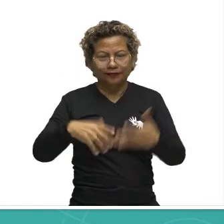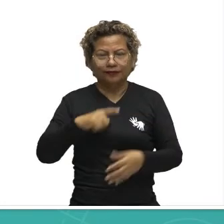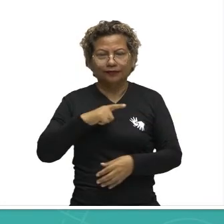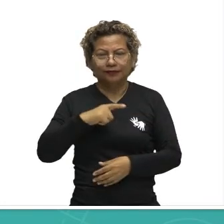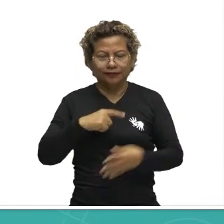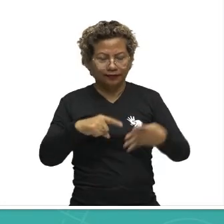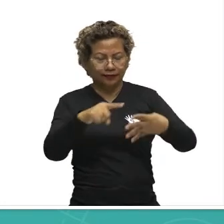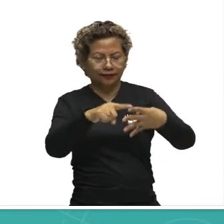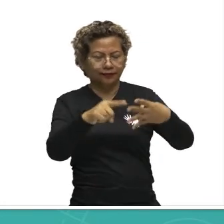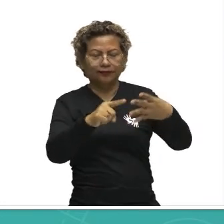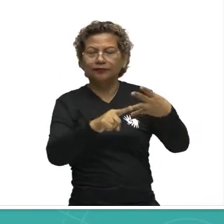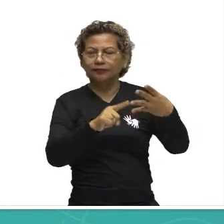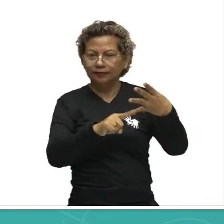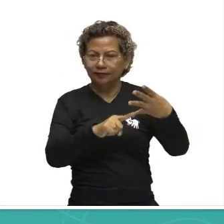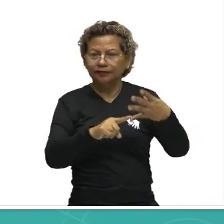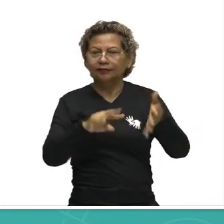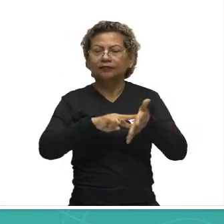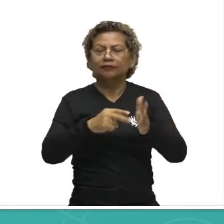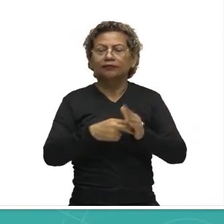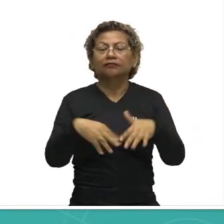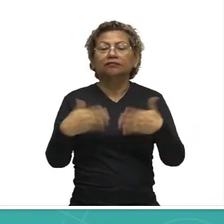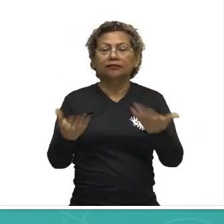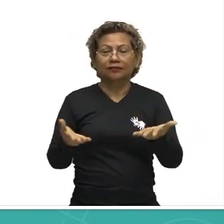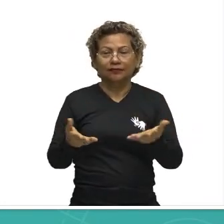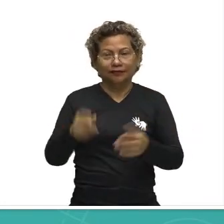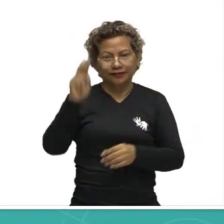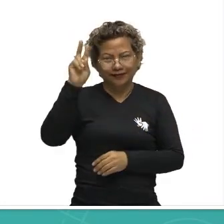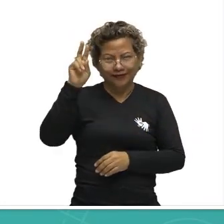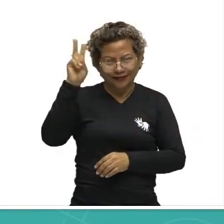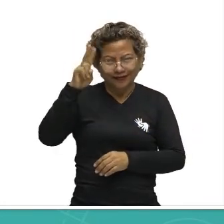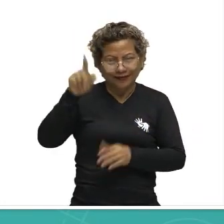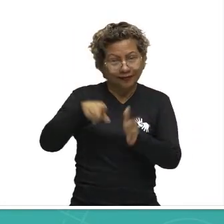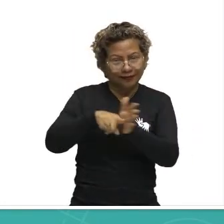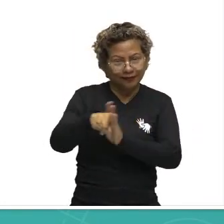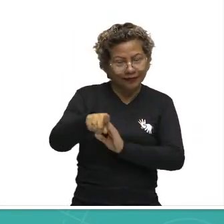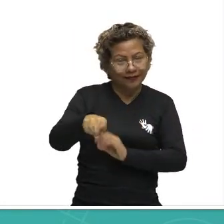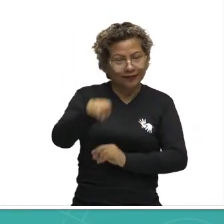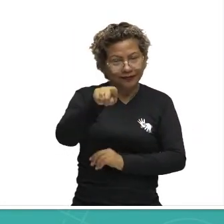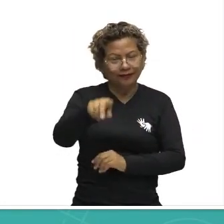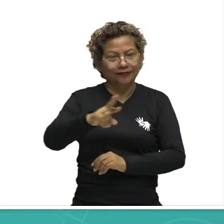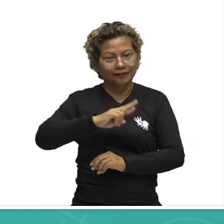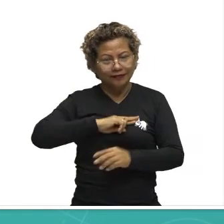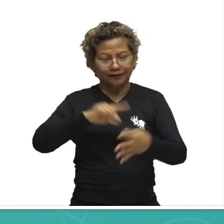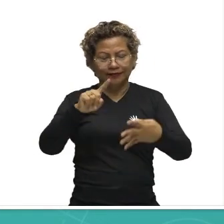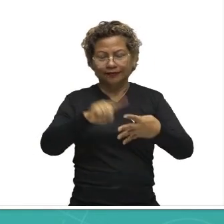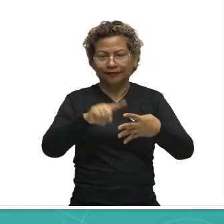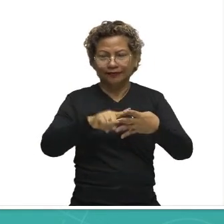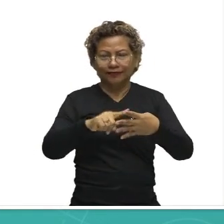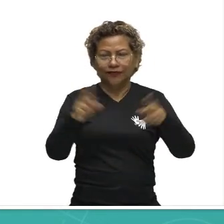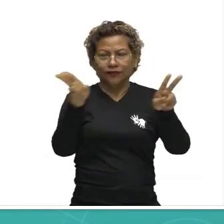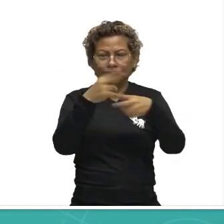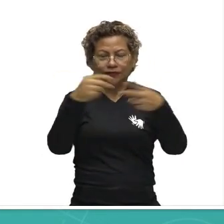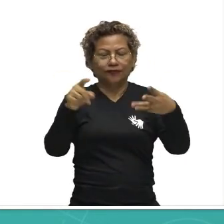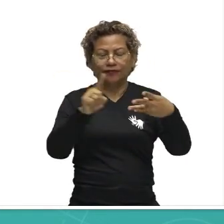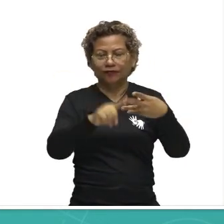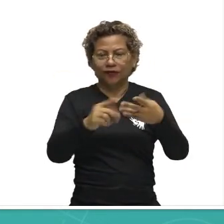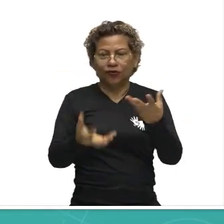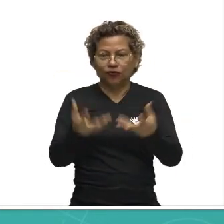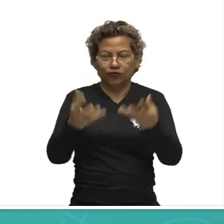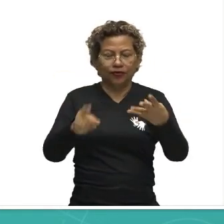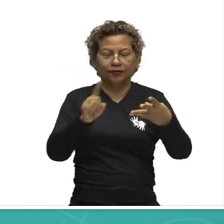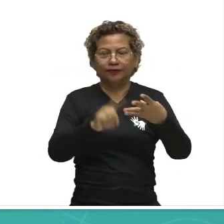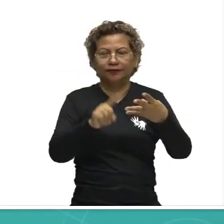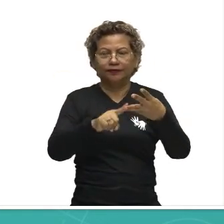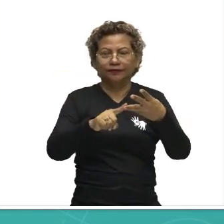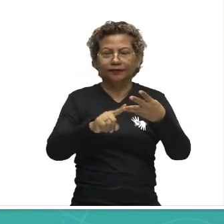elementos. O que são os quatro elementos? O ar, a terra, o fogo, certo?